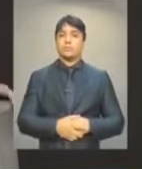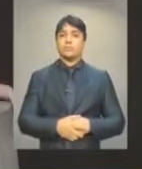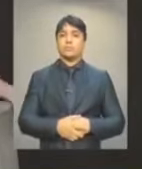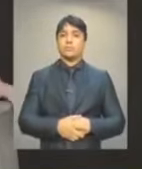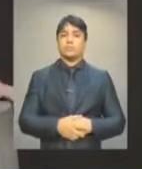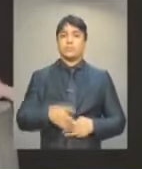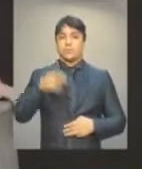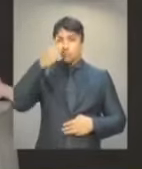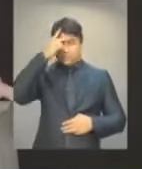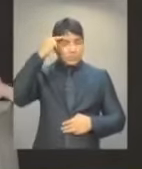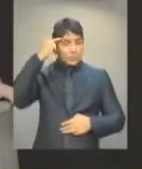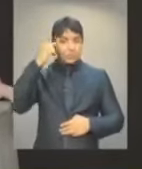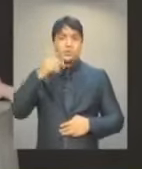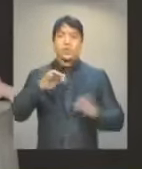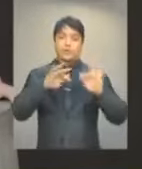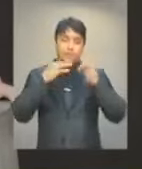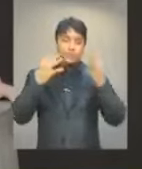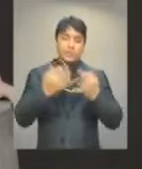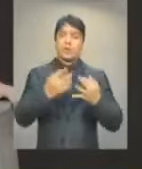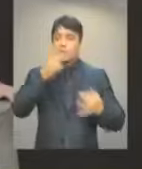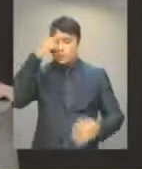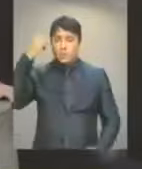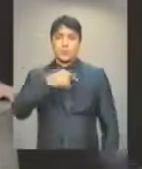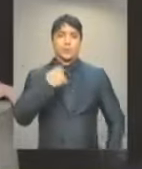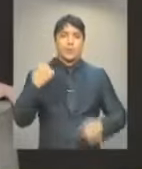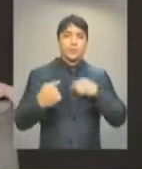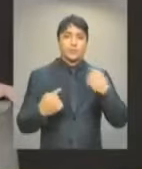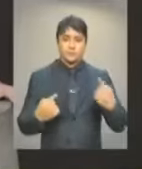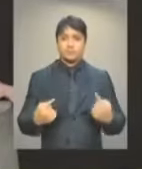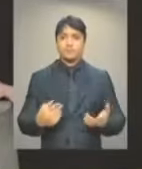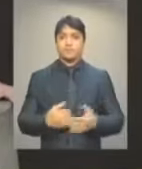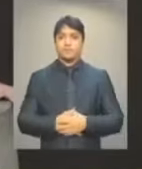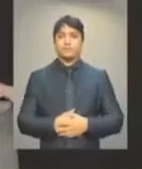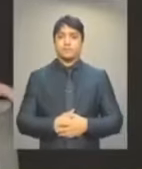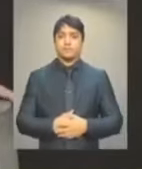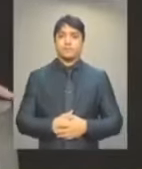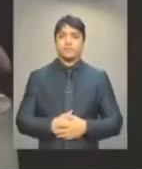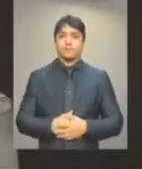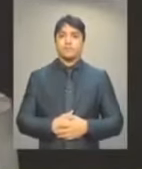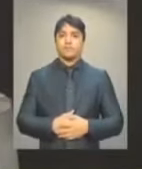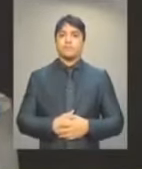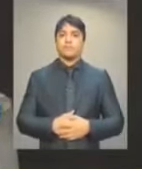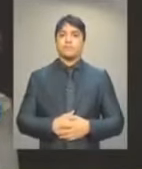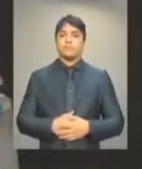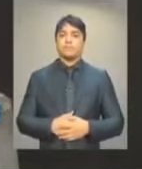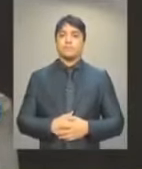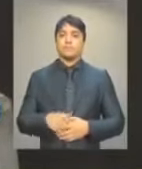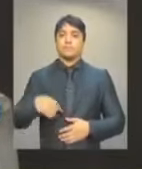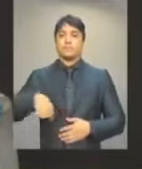aos familiares e vítimas. Quantos aqui de nós não